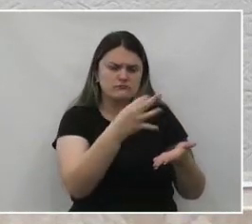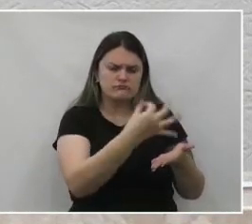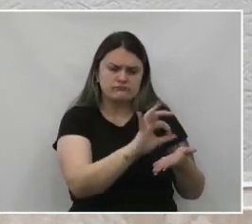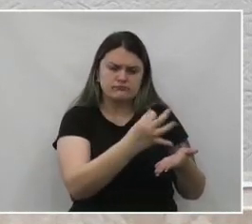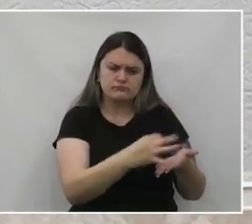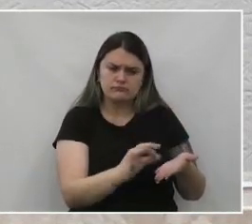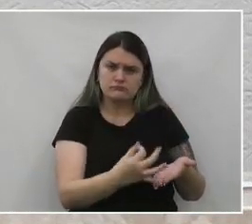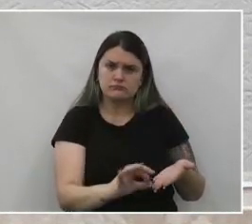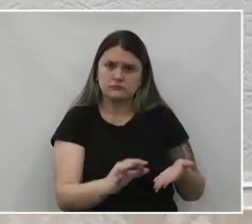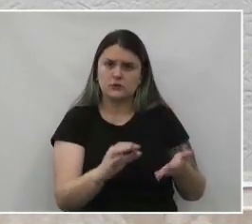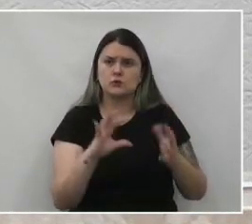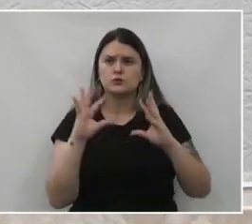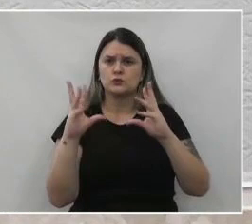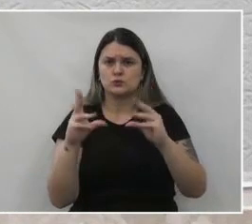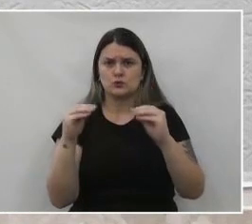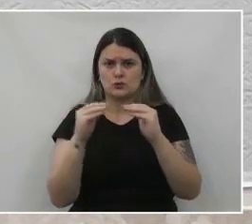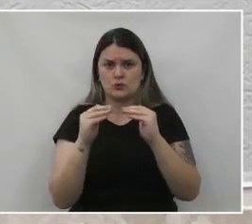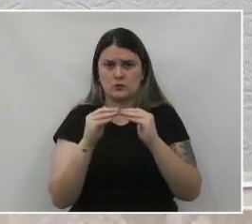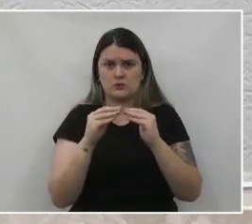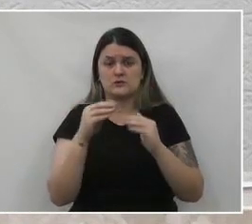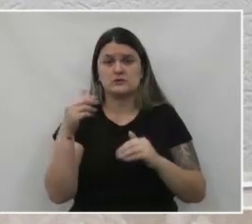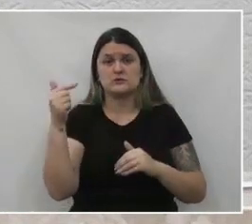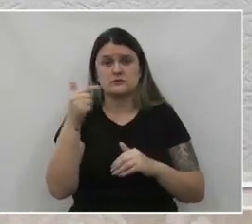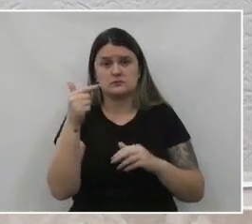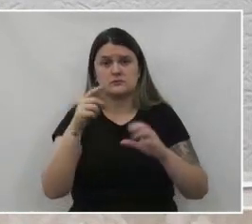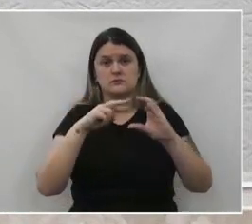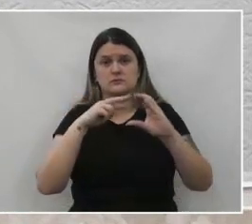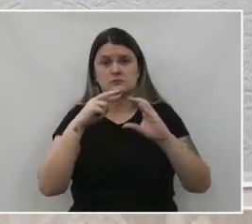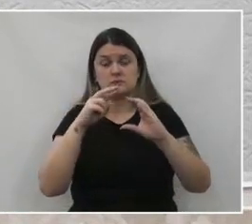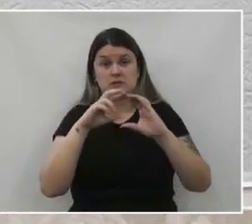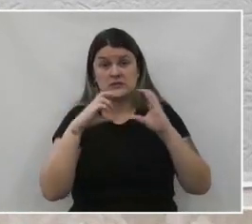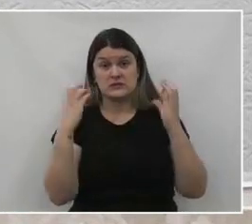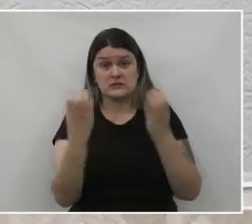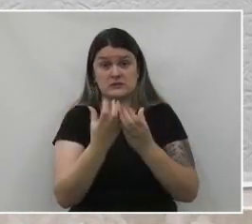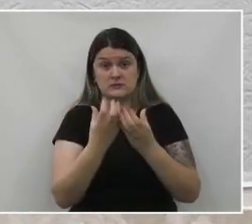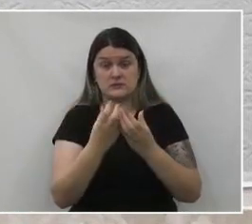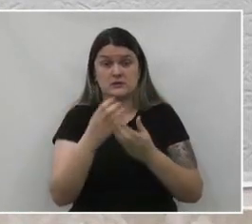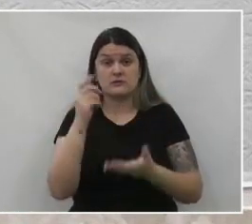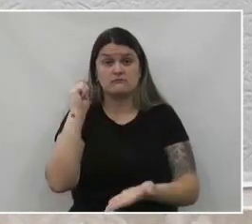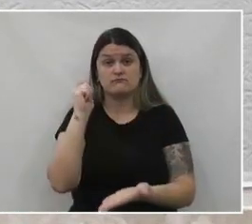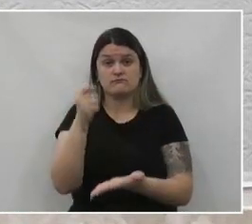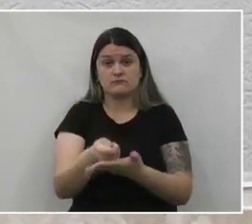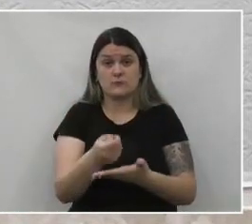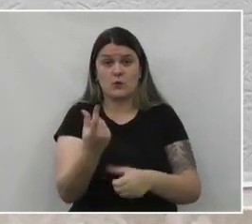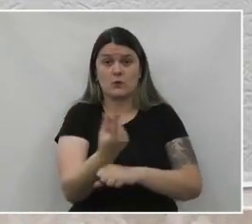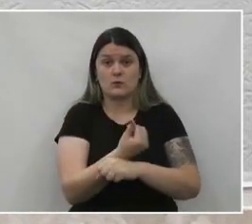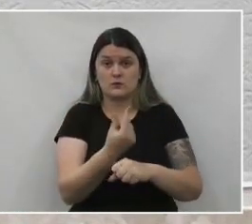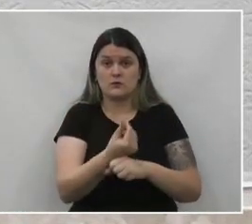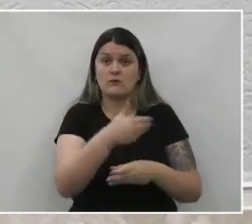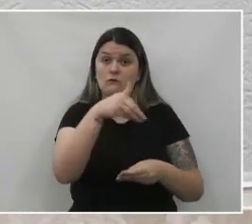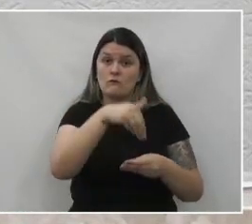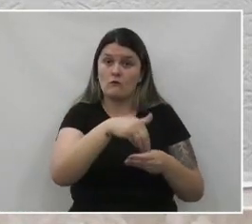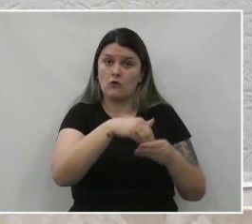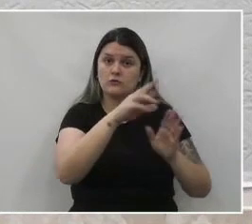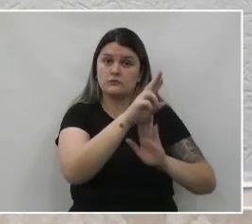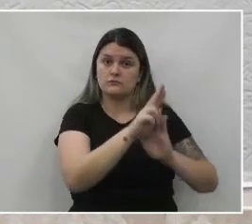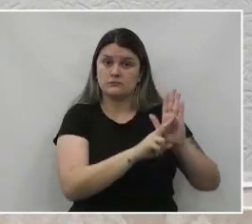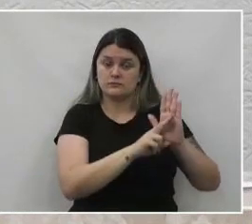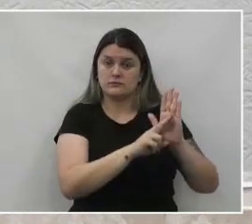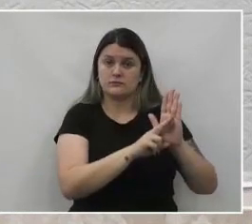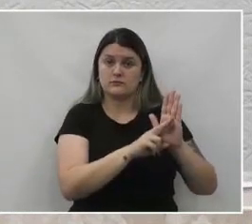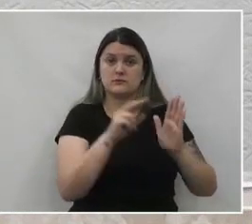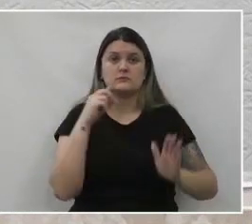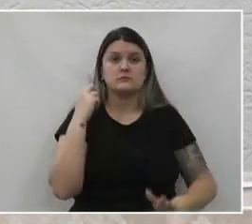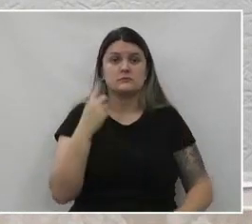discutidos, acordam os membros da 2ª Câmara do Tribunal de Contas do Estado do Paraná, nos termos do voto do relator, conselheiro Ivan